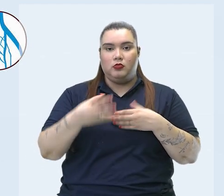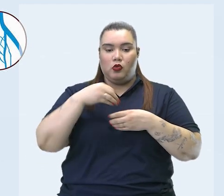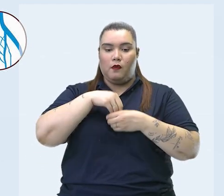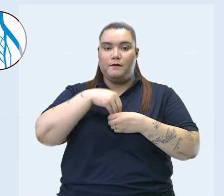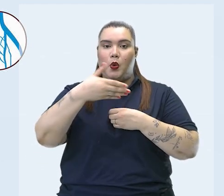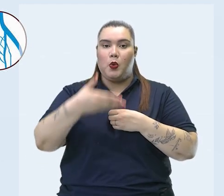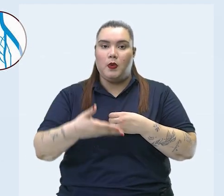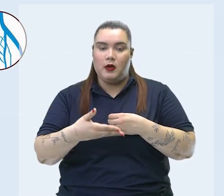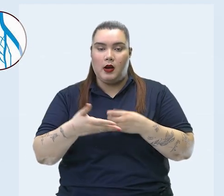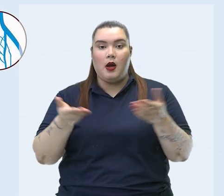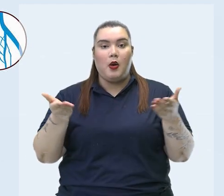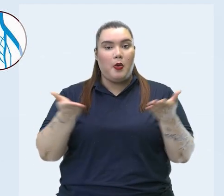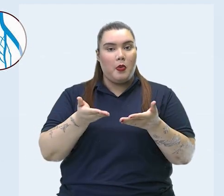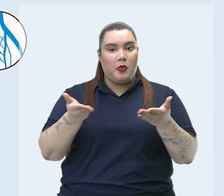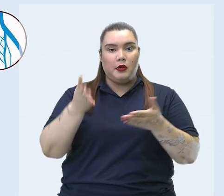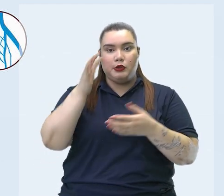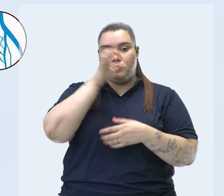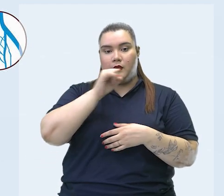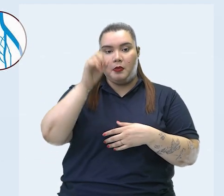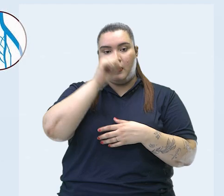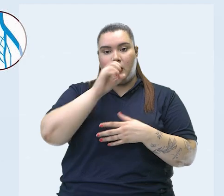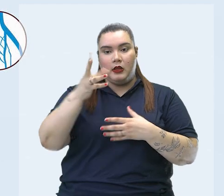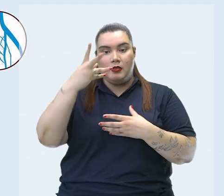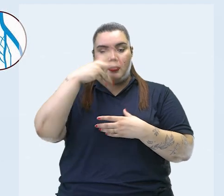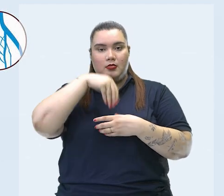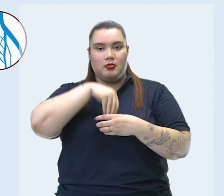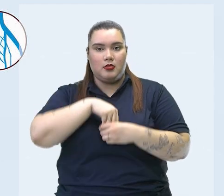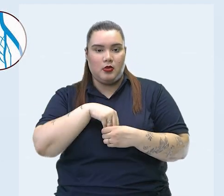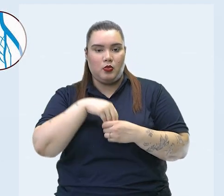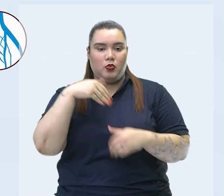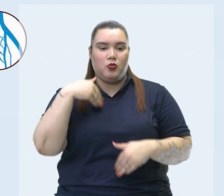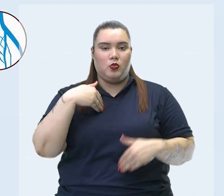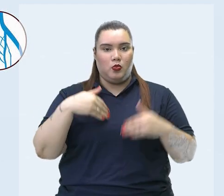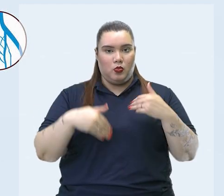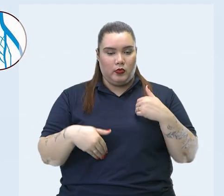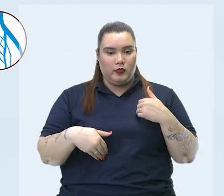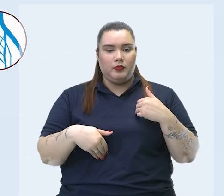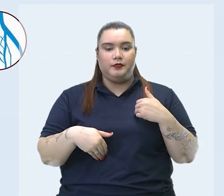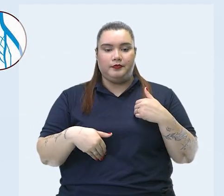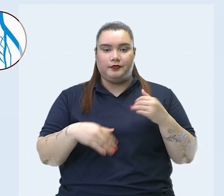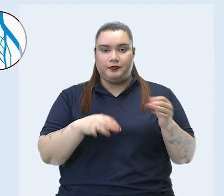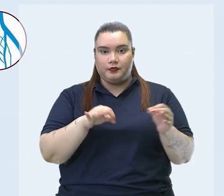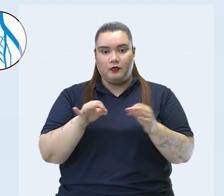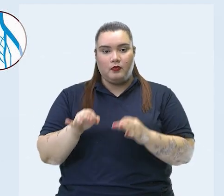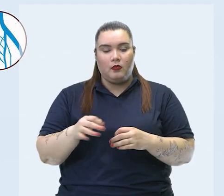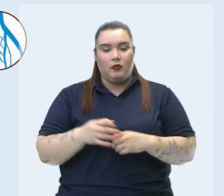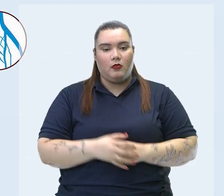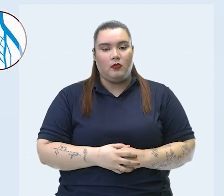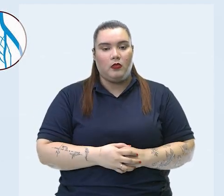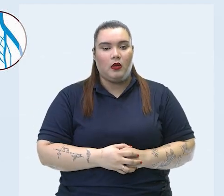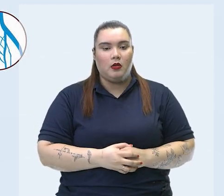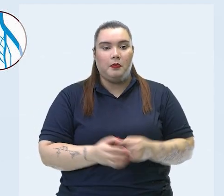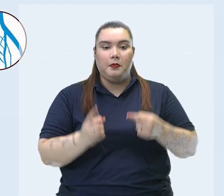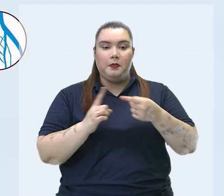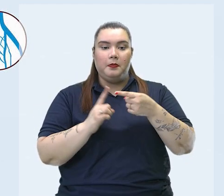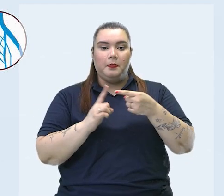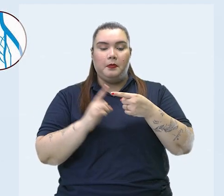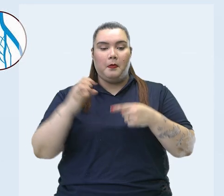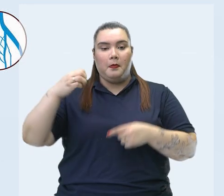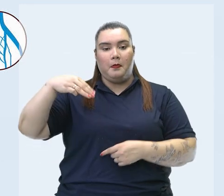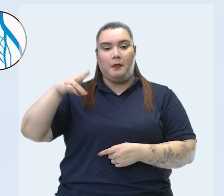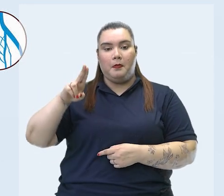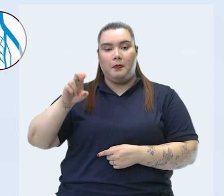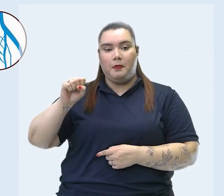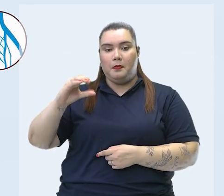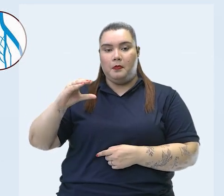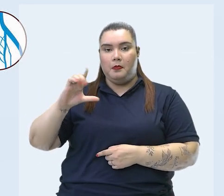parte externa, né? Aqui a gente vai se voltar com um pouquinho também para os órgãos internos. Nós temos ali, então, muscle,